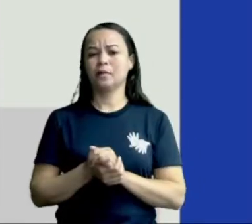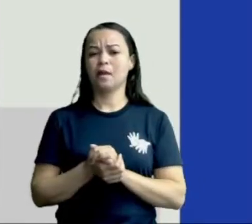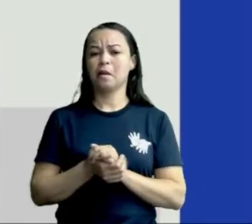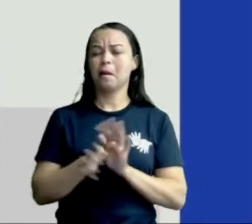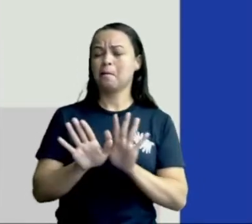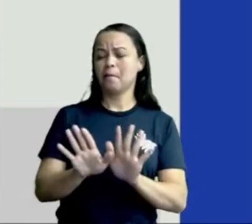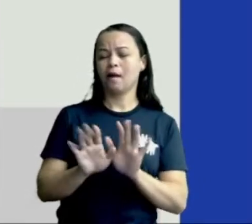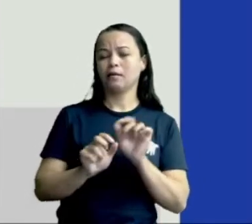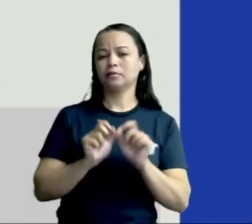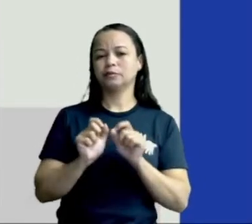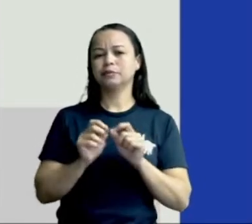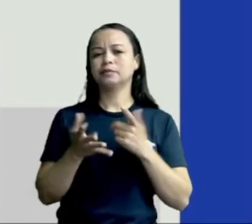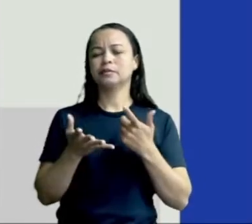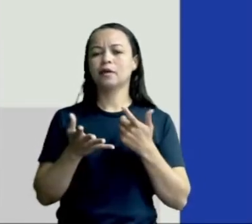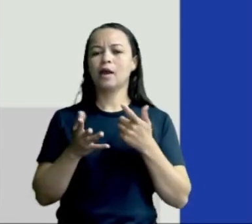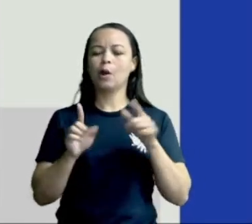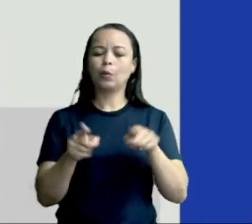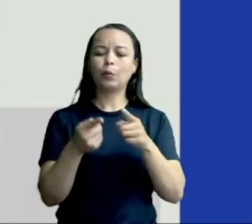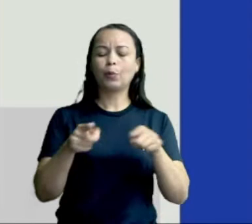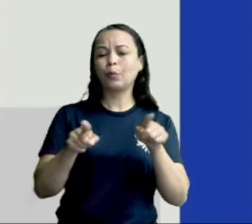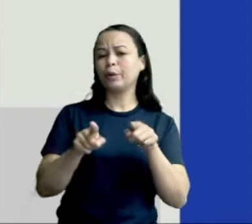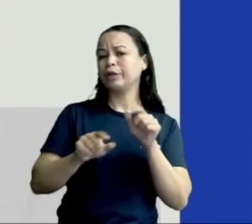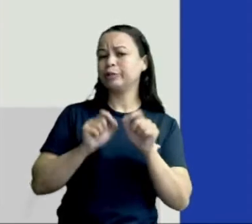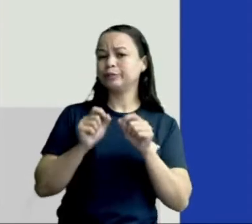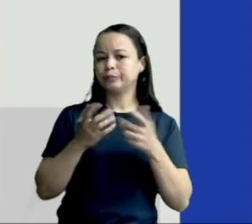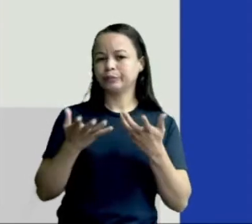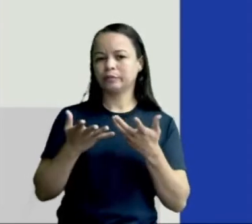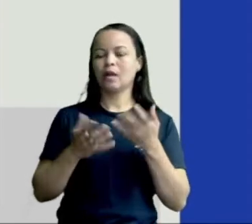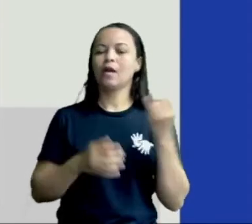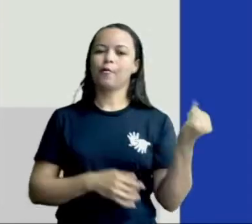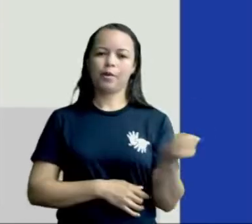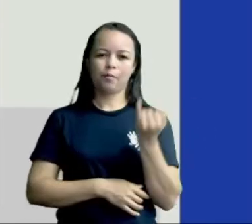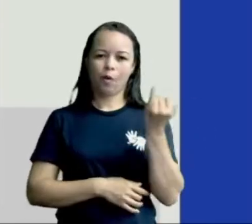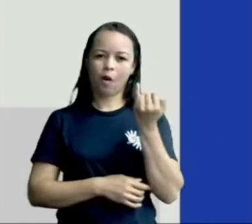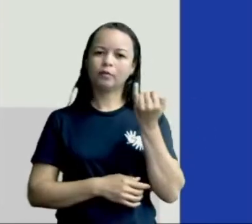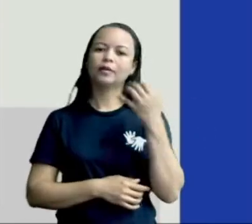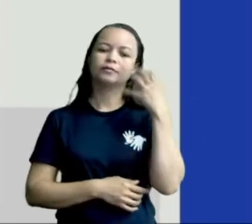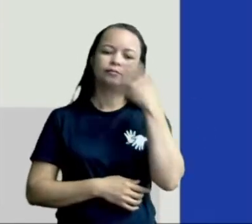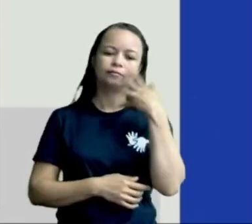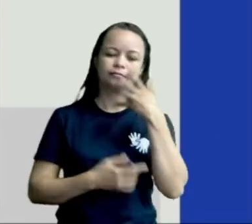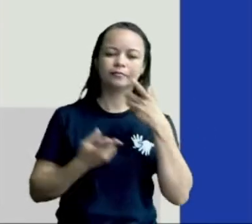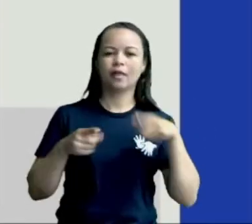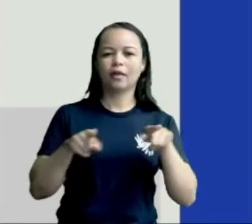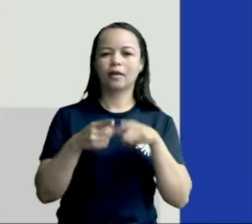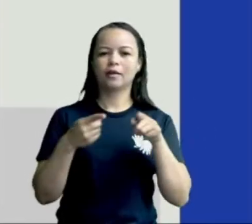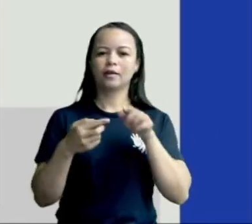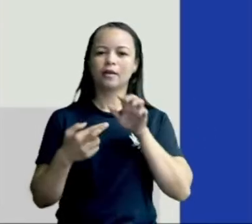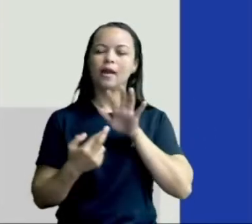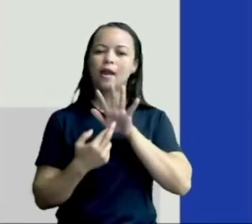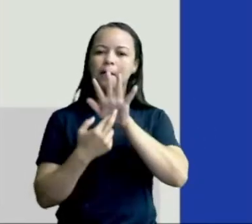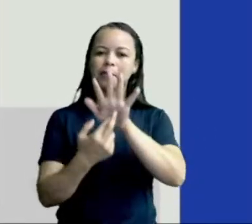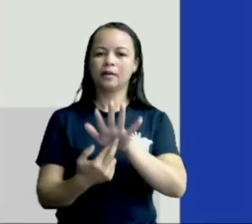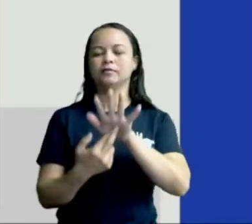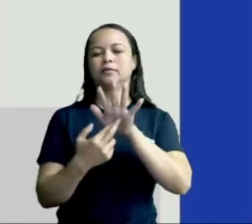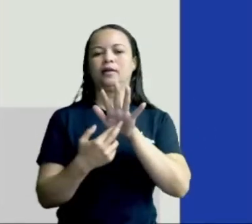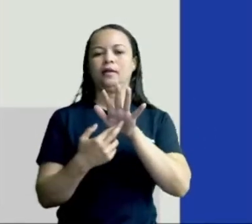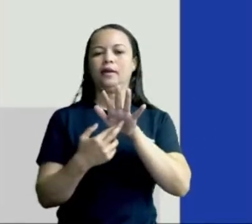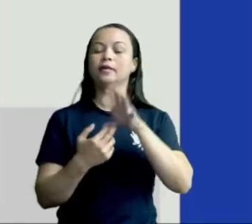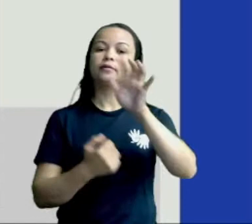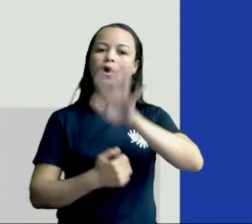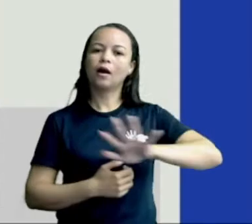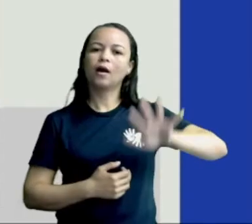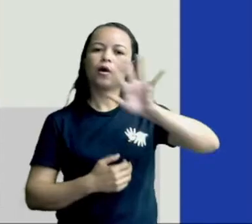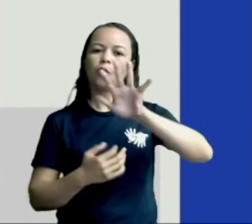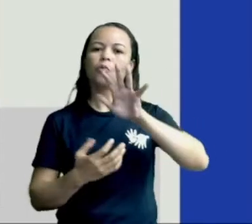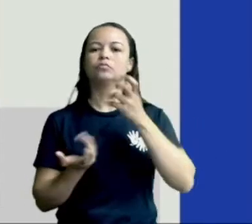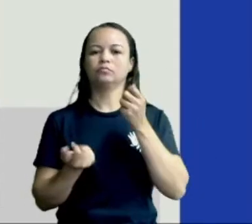hino? O hino, ele é importante, é uma importante canção que representa a nação. O hino nacional do